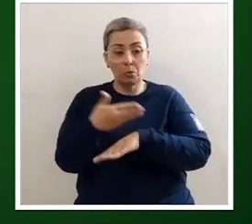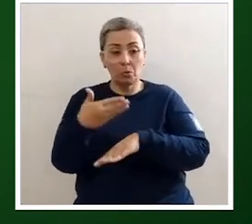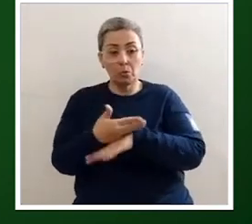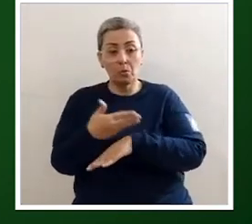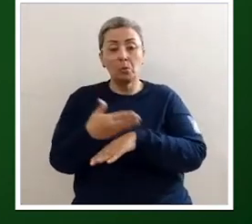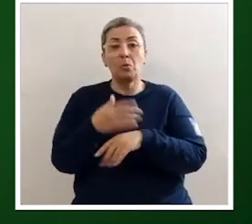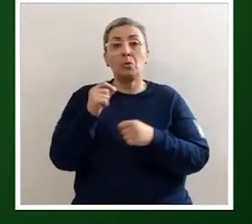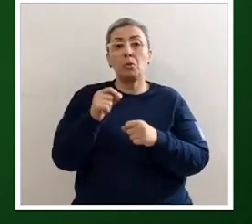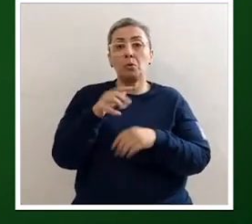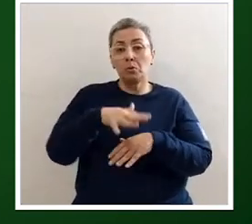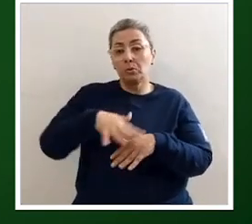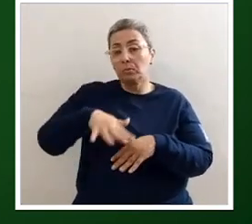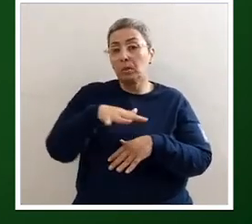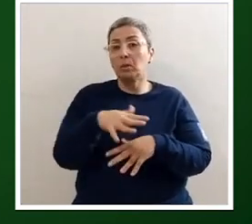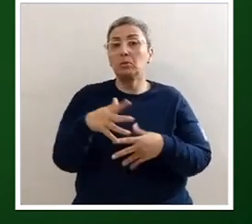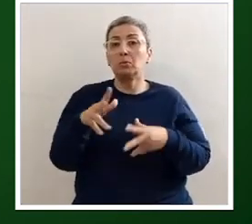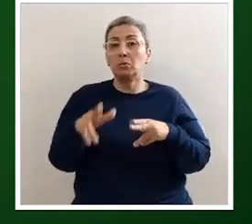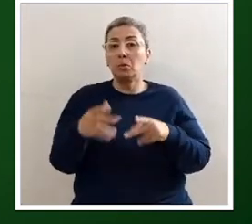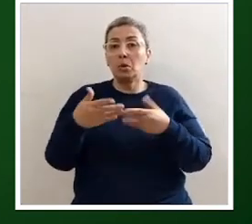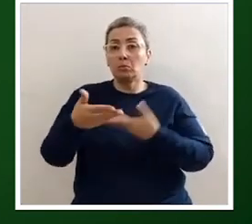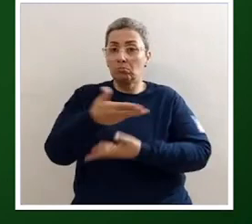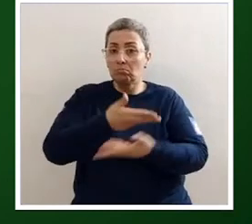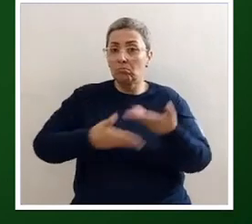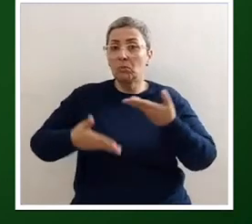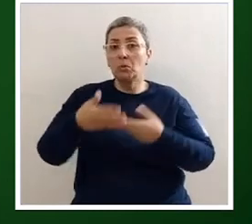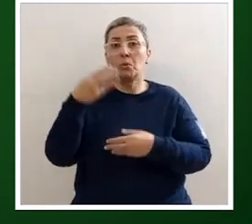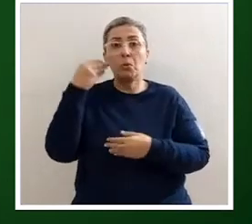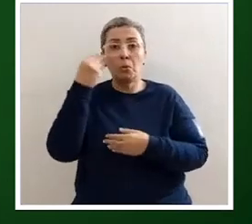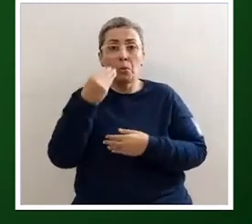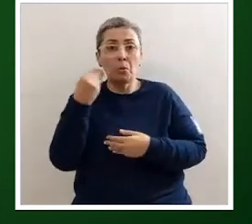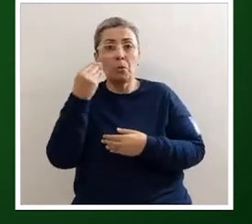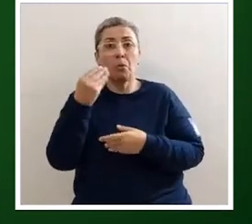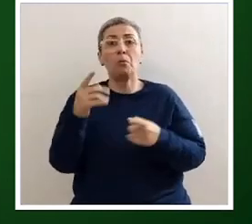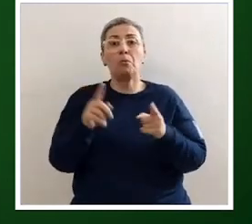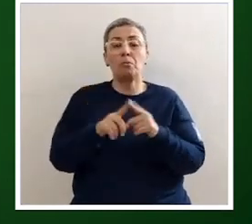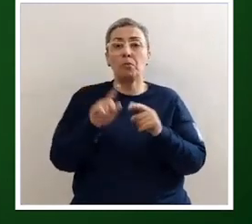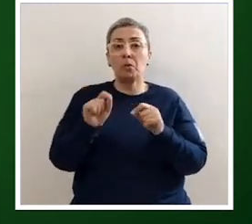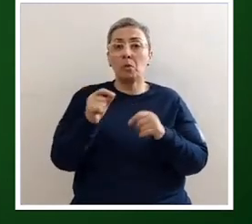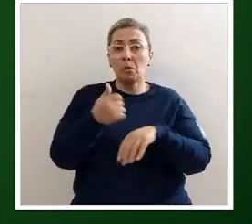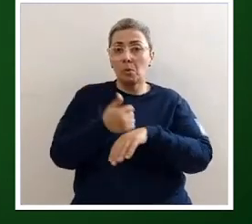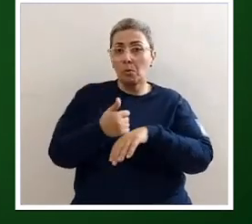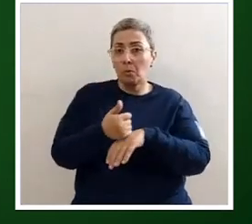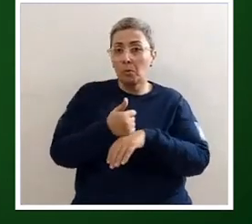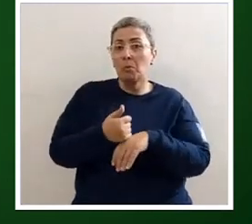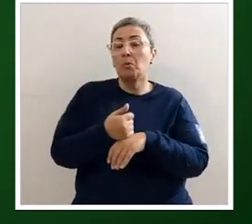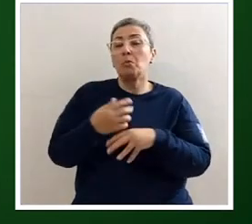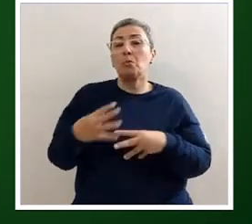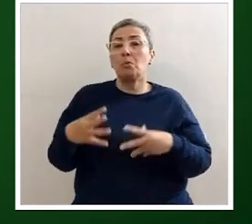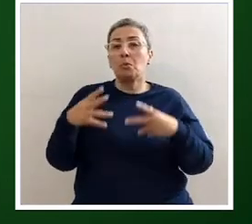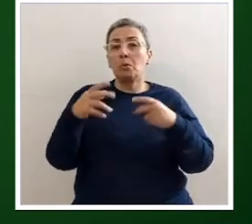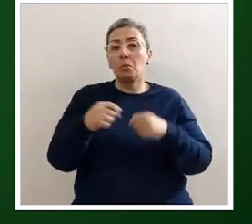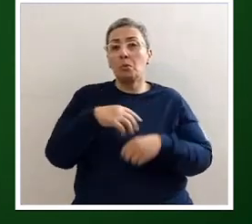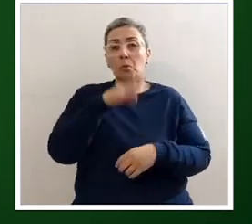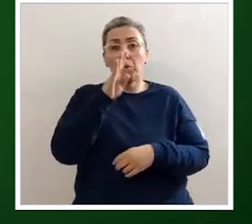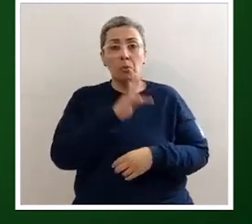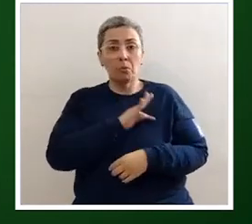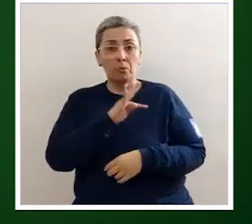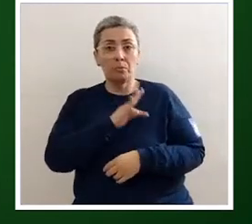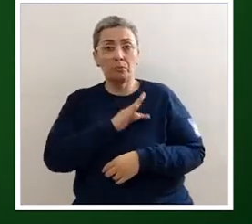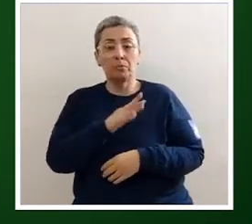de um espaço como esse de trocar experiências profissionais de todo o Alto